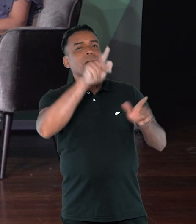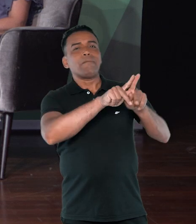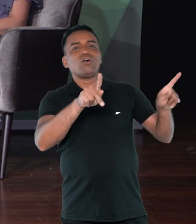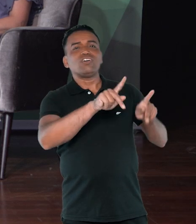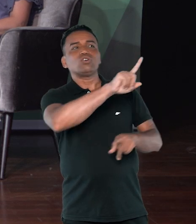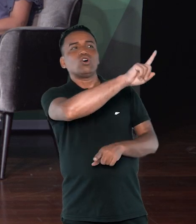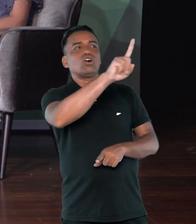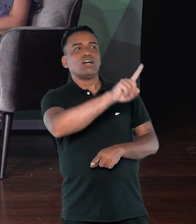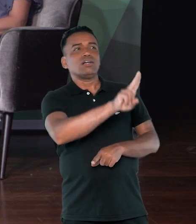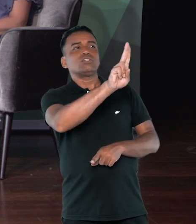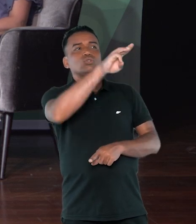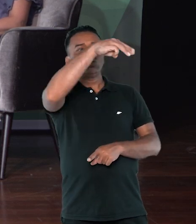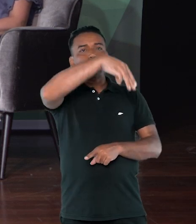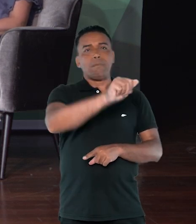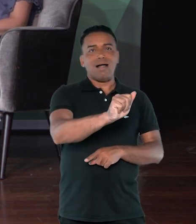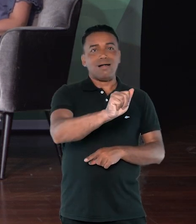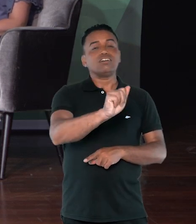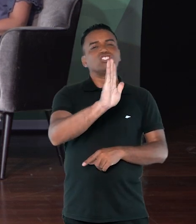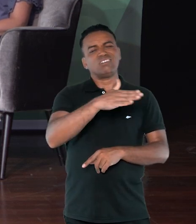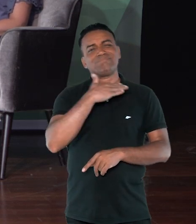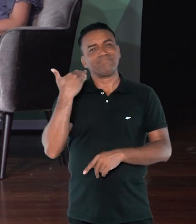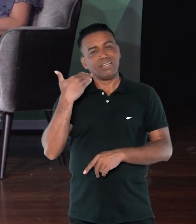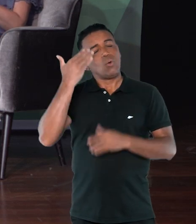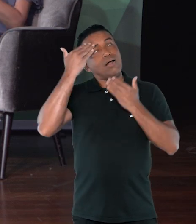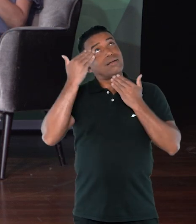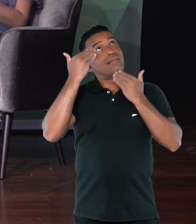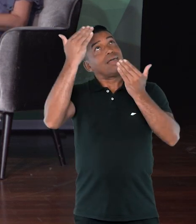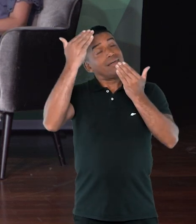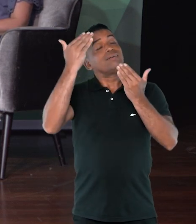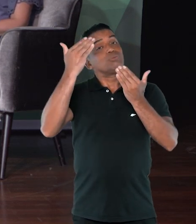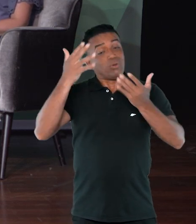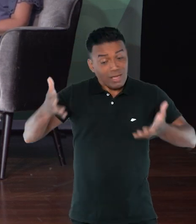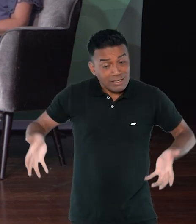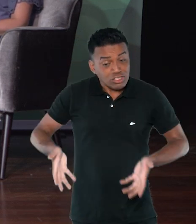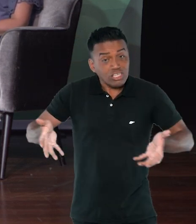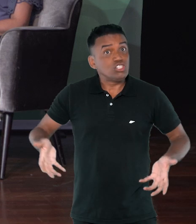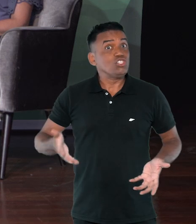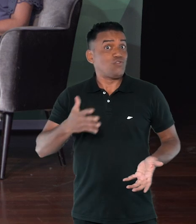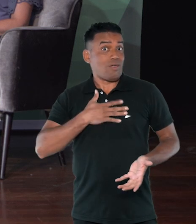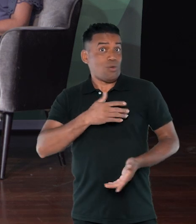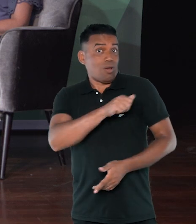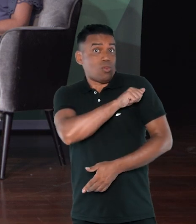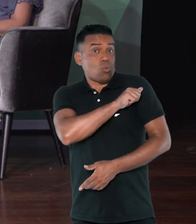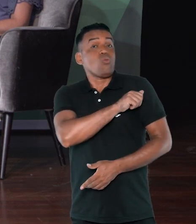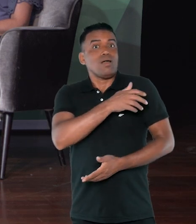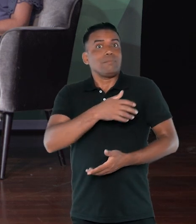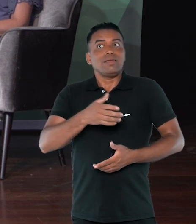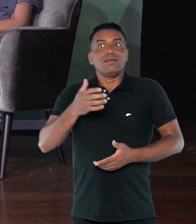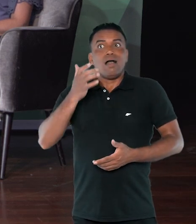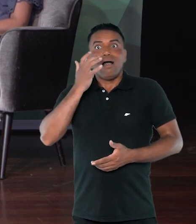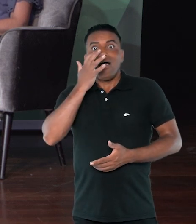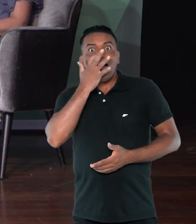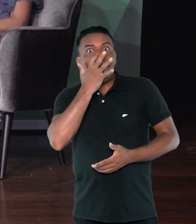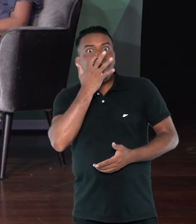né? Ela já está lá em cima, e eu agradeço a ela, porque aquele incentivo, né, me encheu os olhos também.